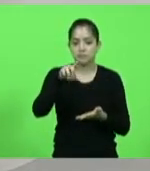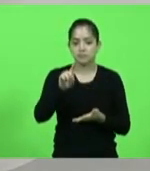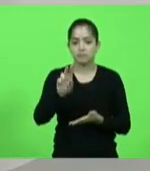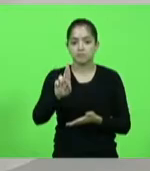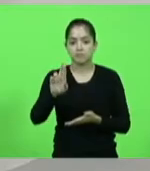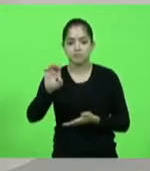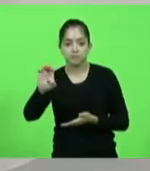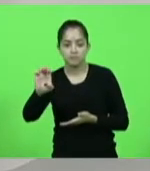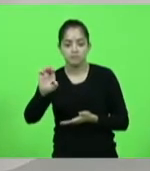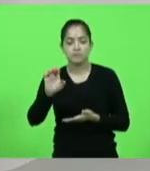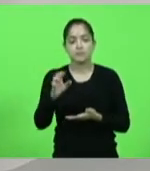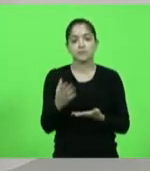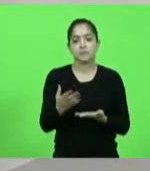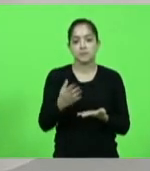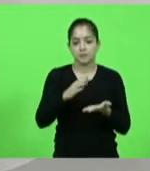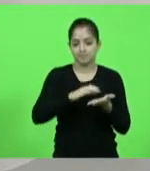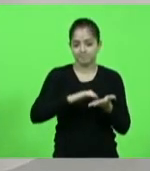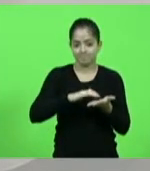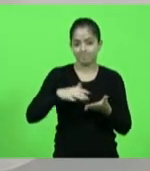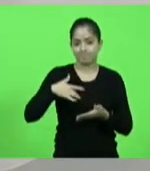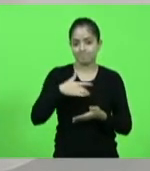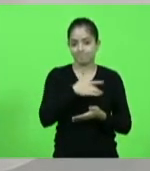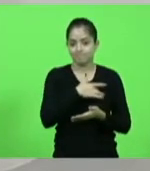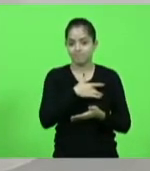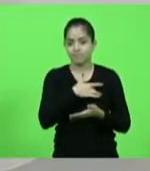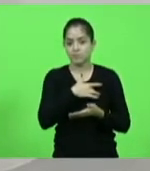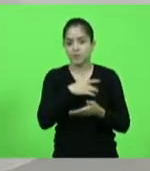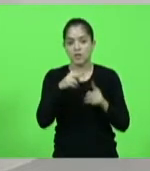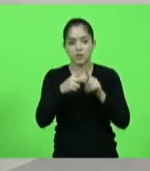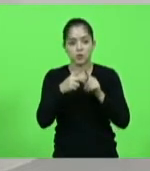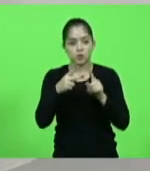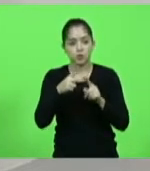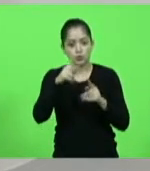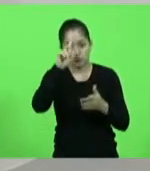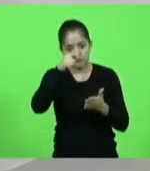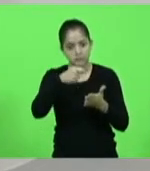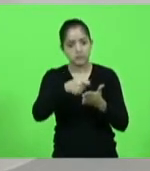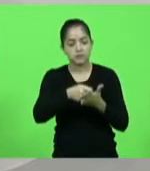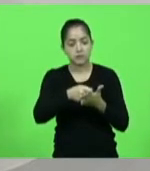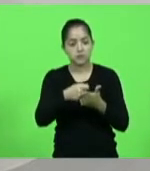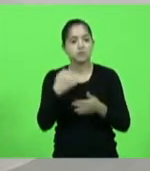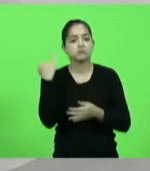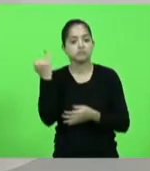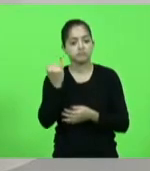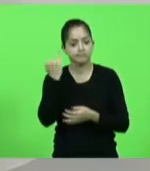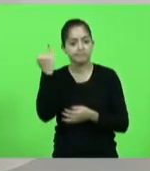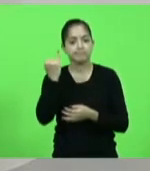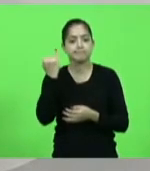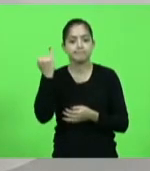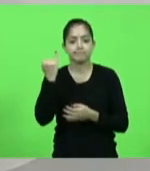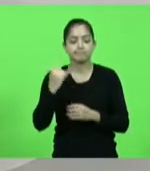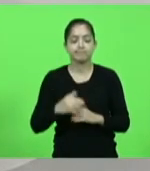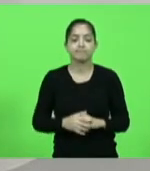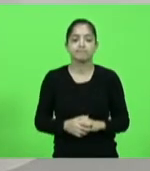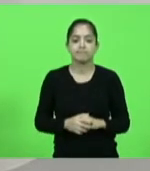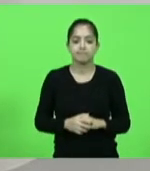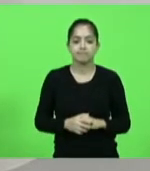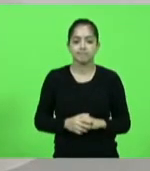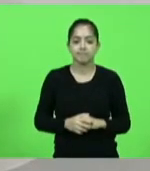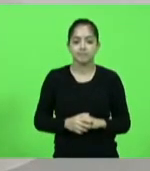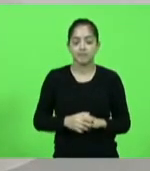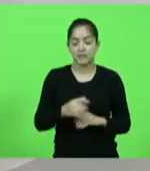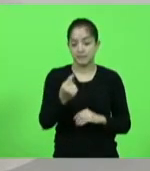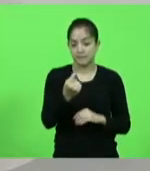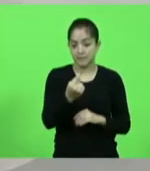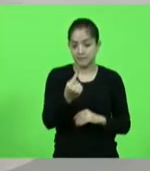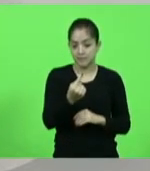que tomou duas atitudes que eu vejo como muito importantes para o cenário da saúde catarinense. A primeira